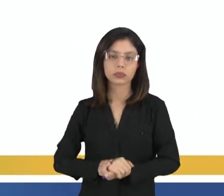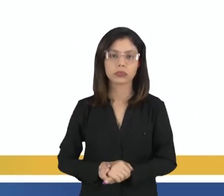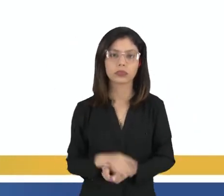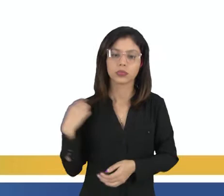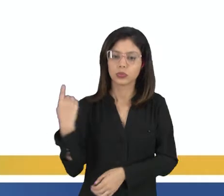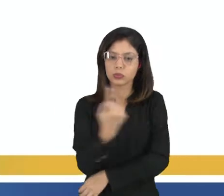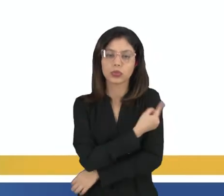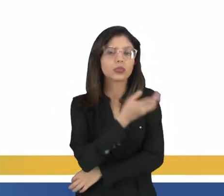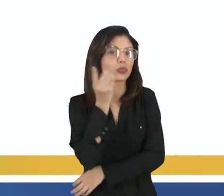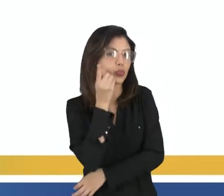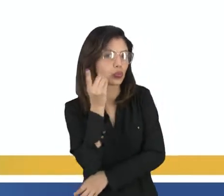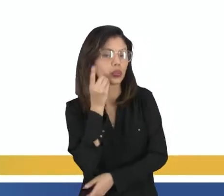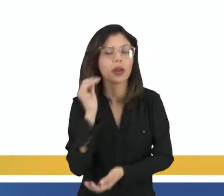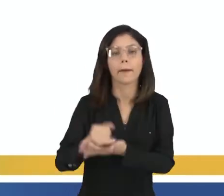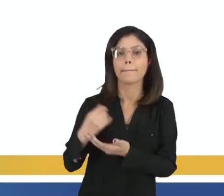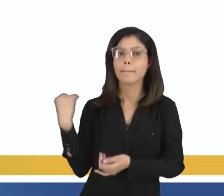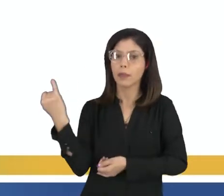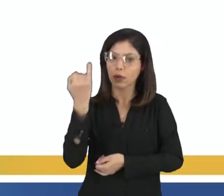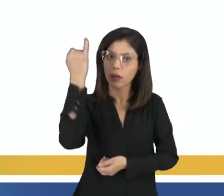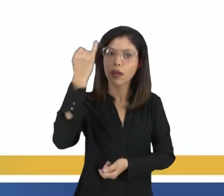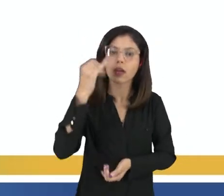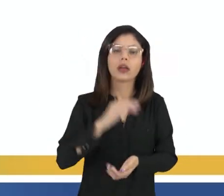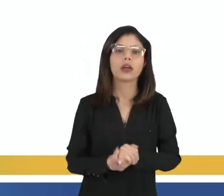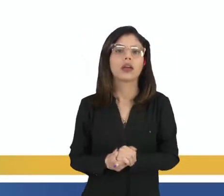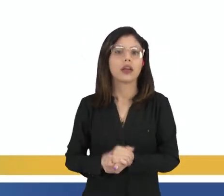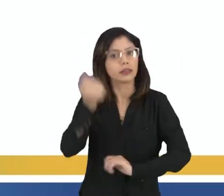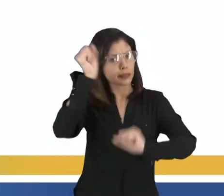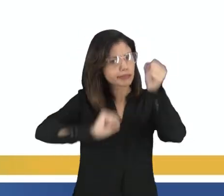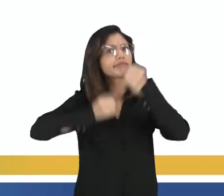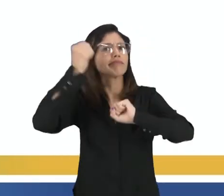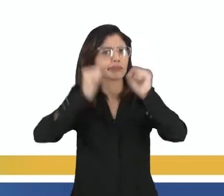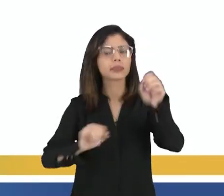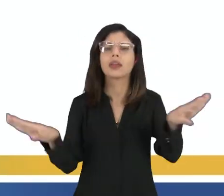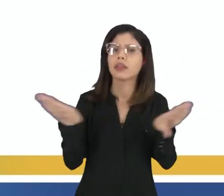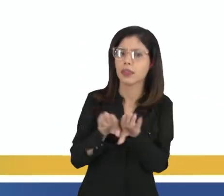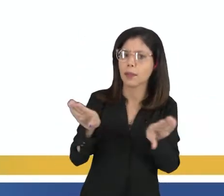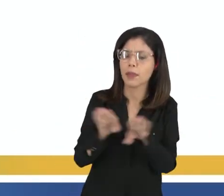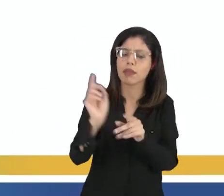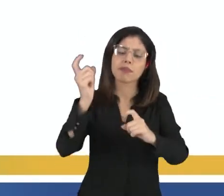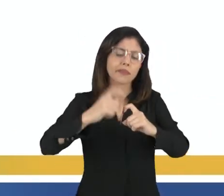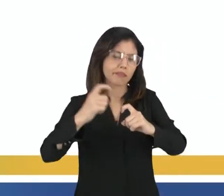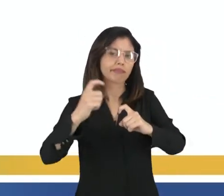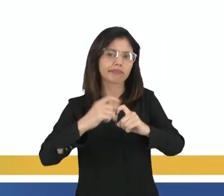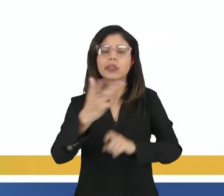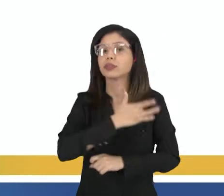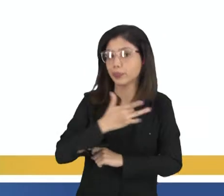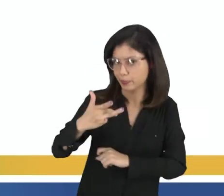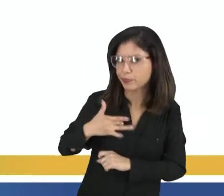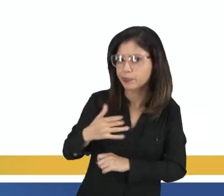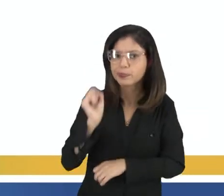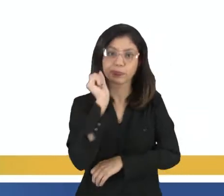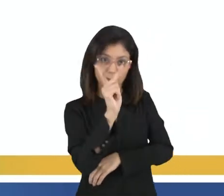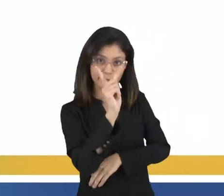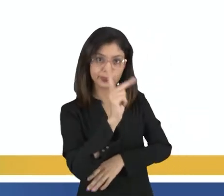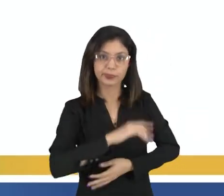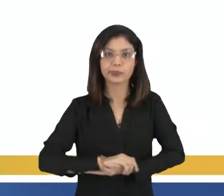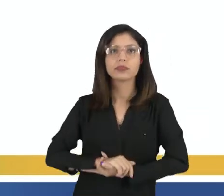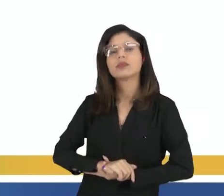importantíssimas no nosso cotidiano, principalmente no ramo da indústria e da medicina em relação à saúde,